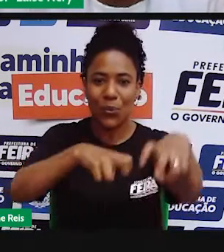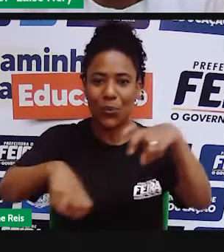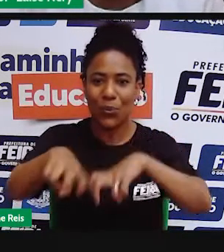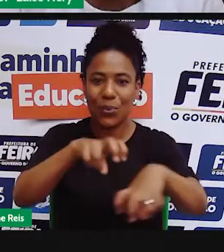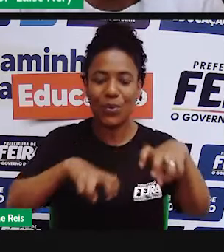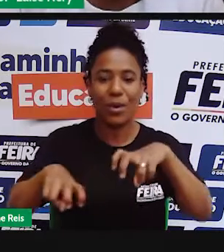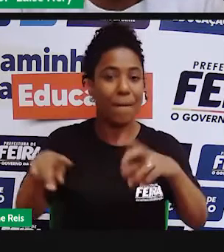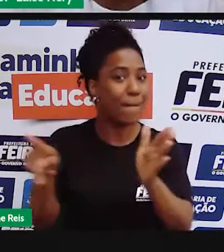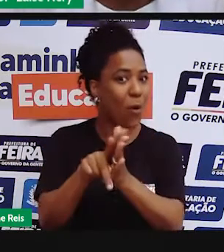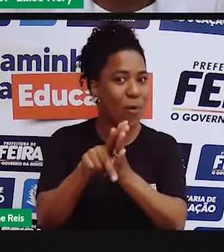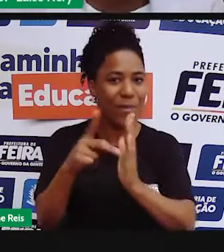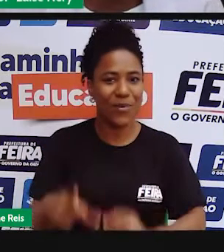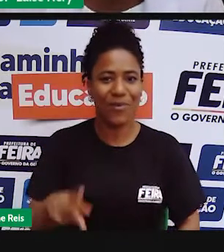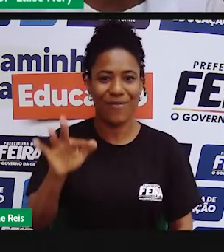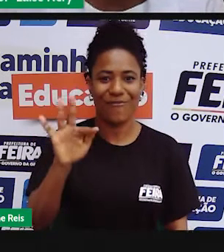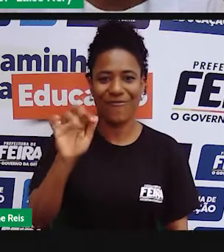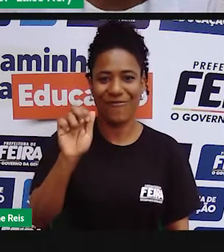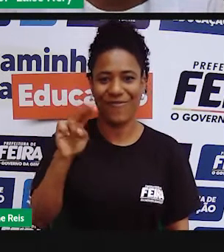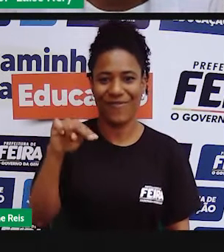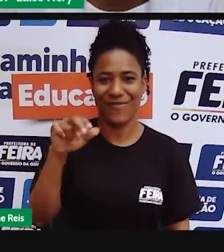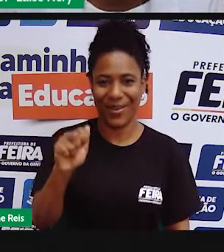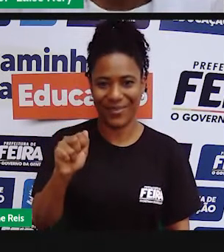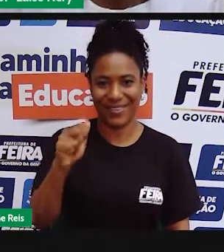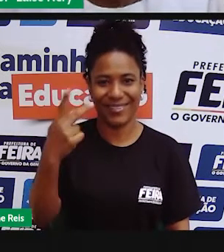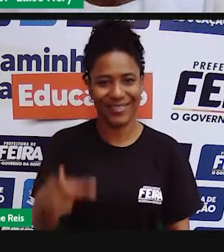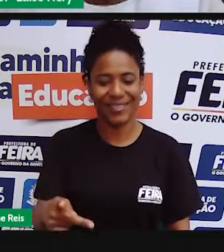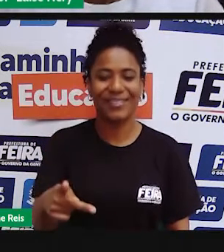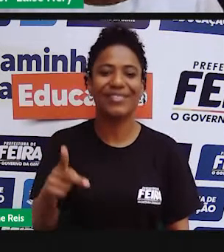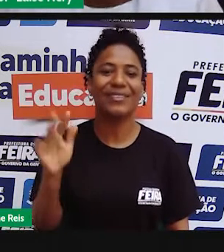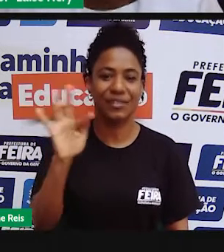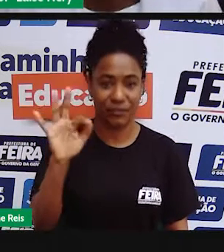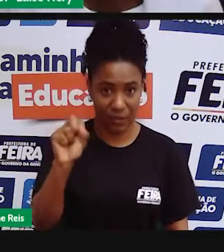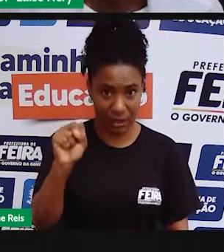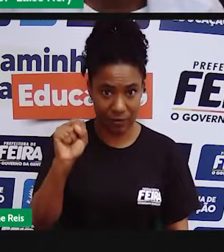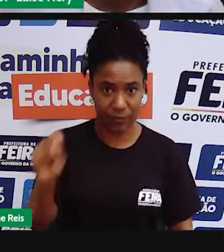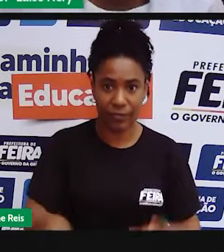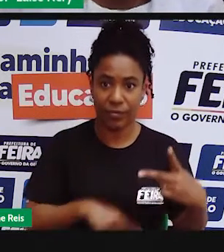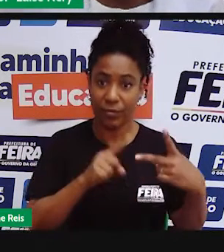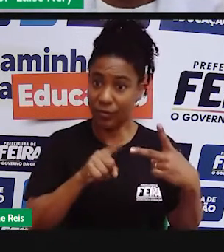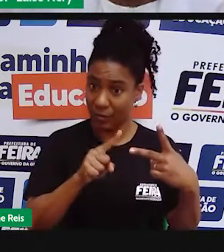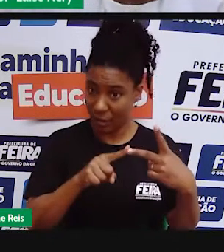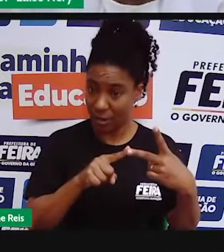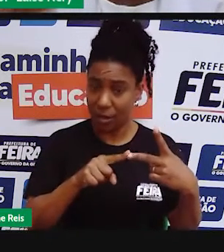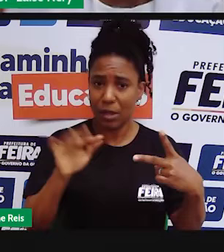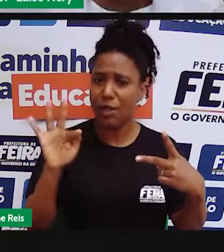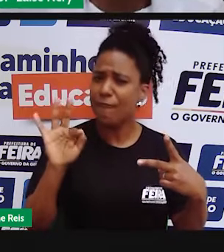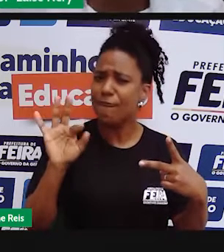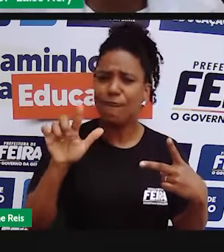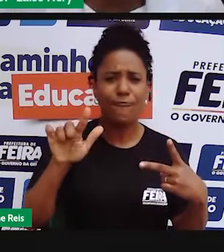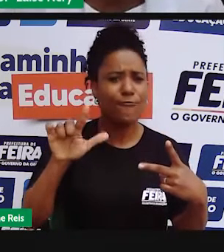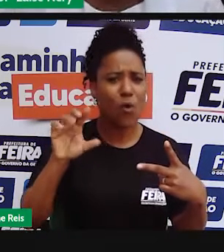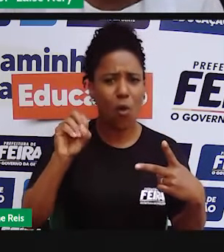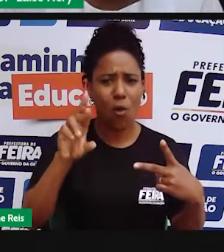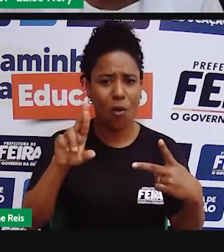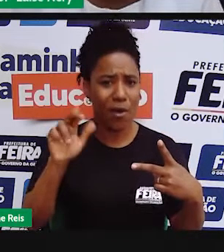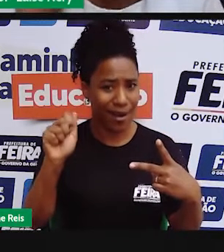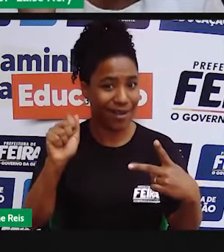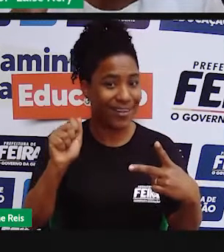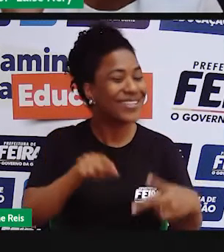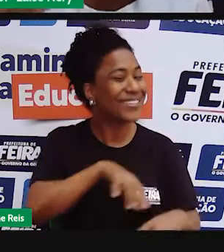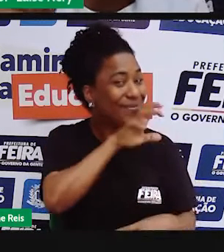a fauna de Feira de Santana. E flora é a diversidade de plantas de uma